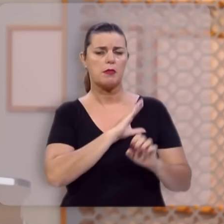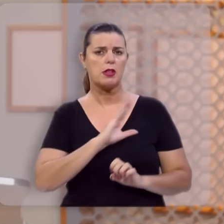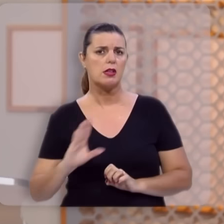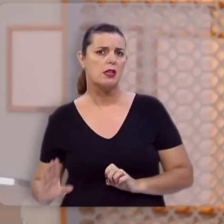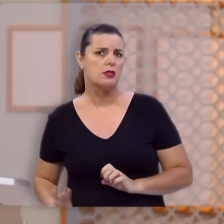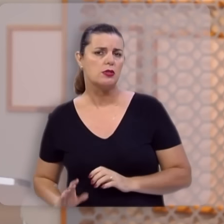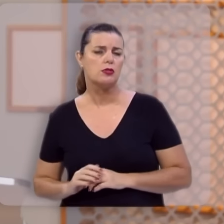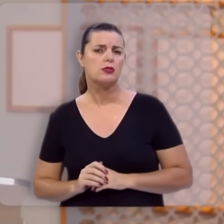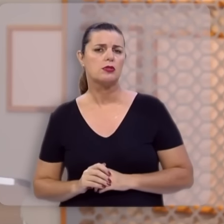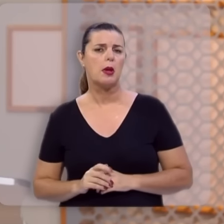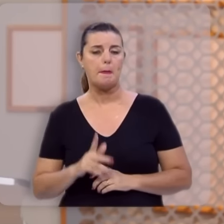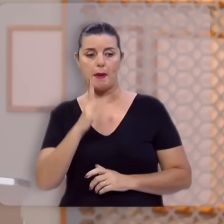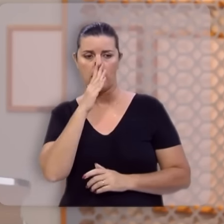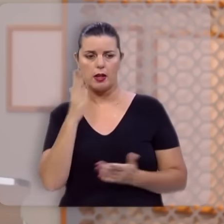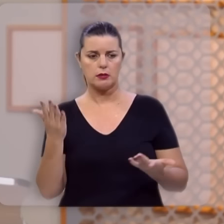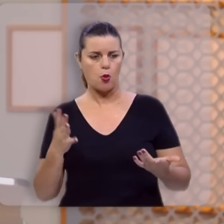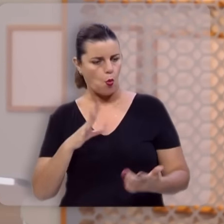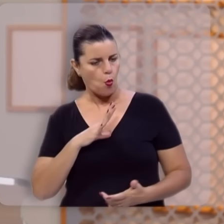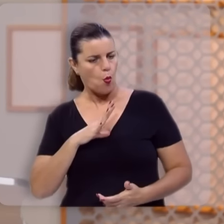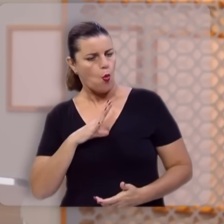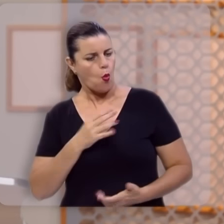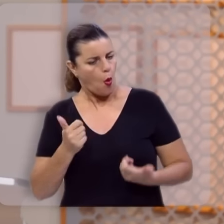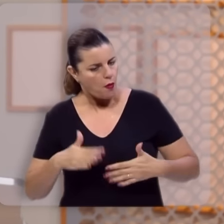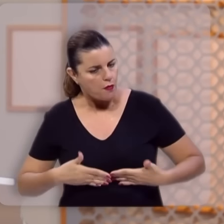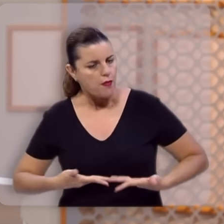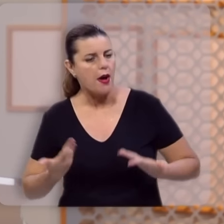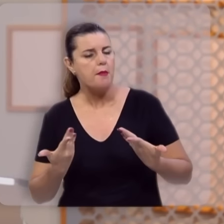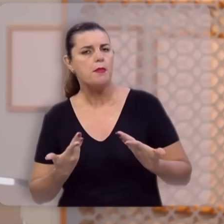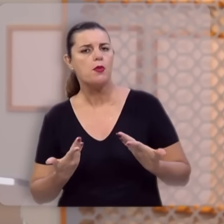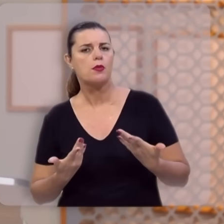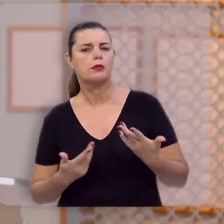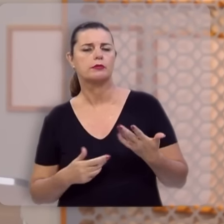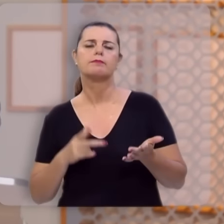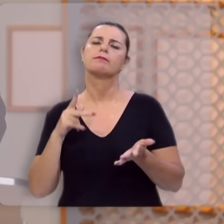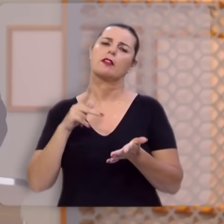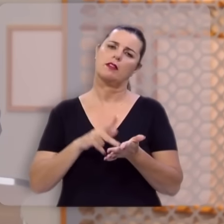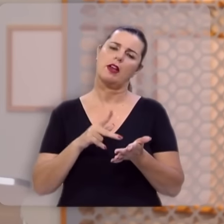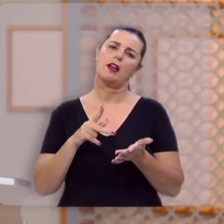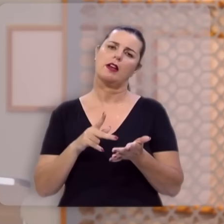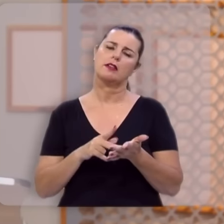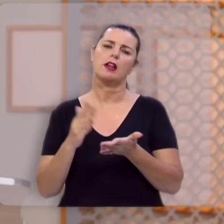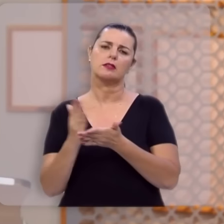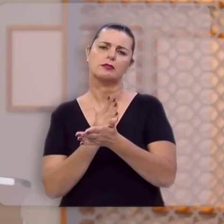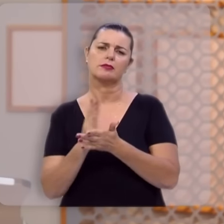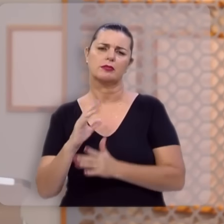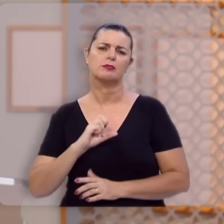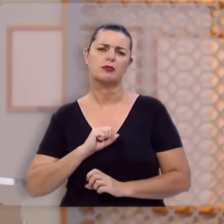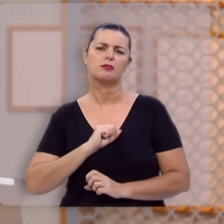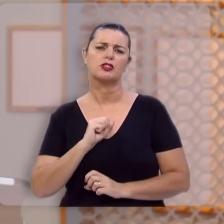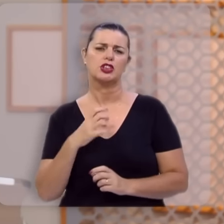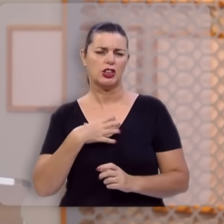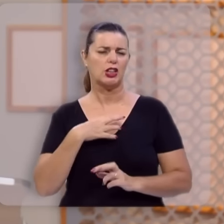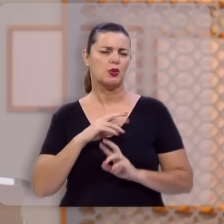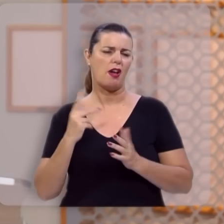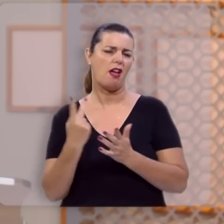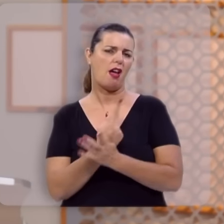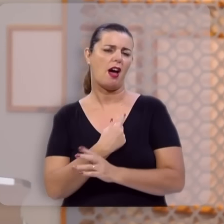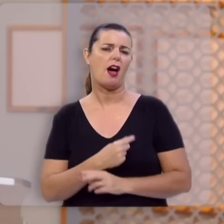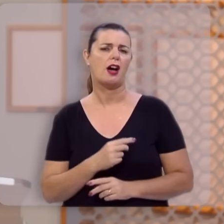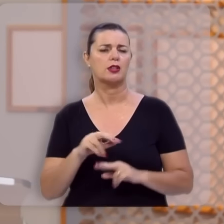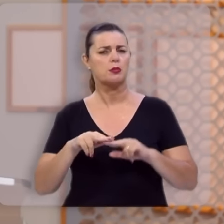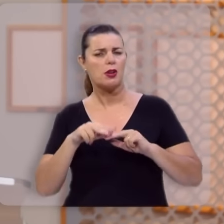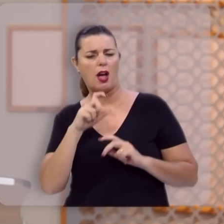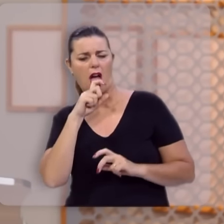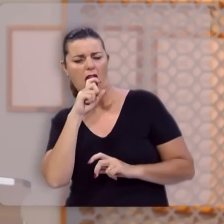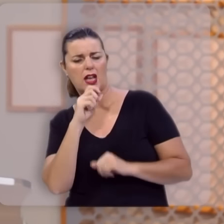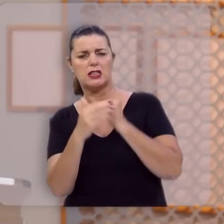Cristo, eles se mexeram. É bem verdade que alguns deles com a motivação errada, por